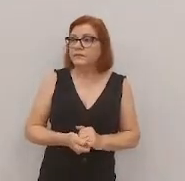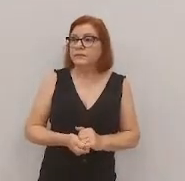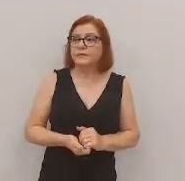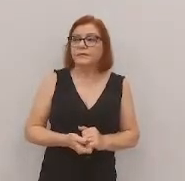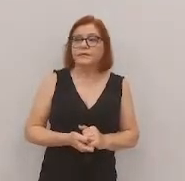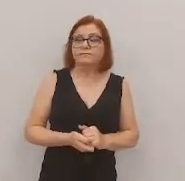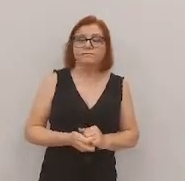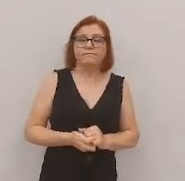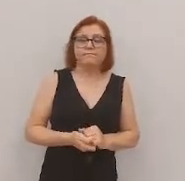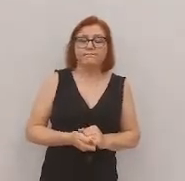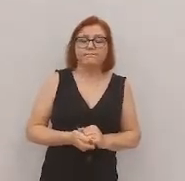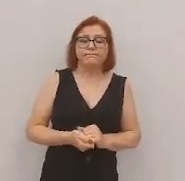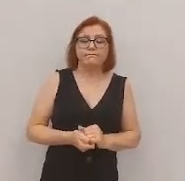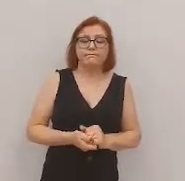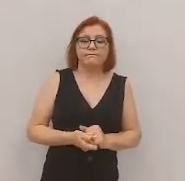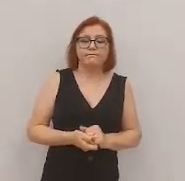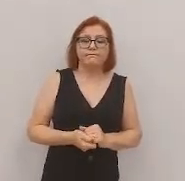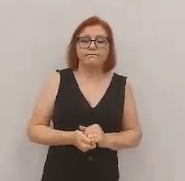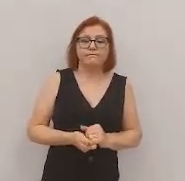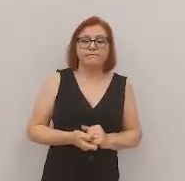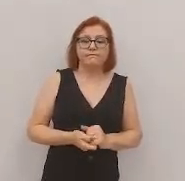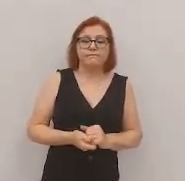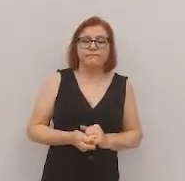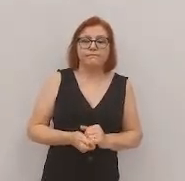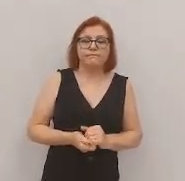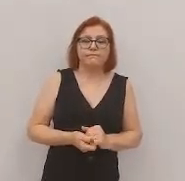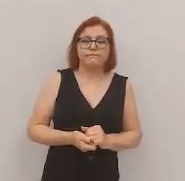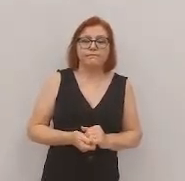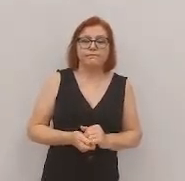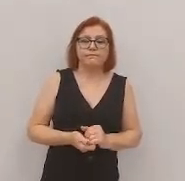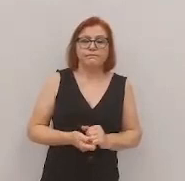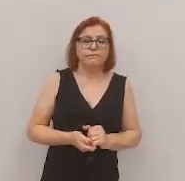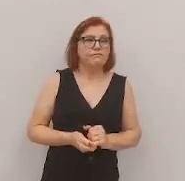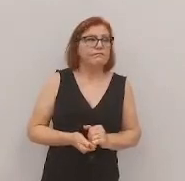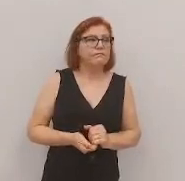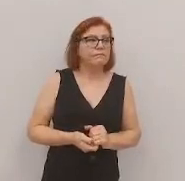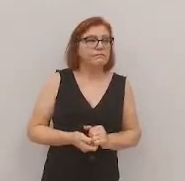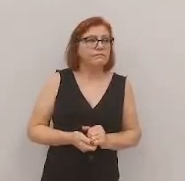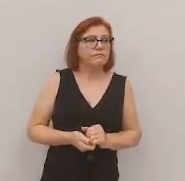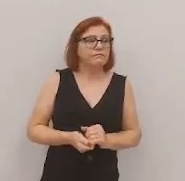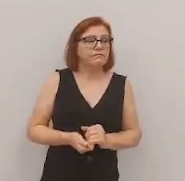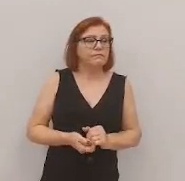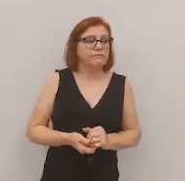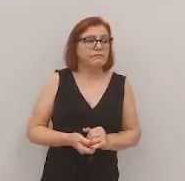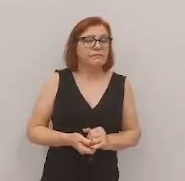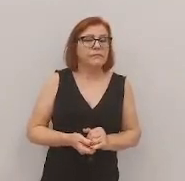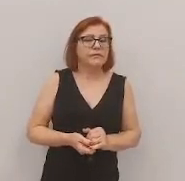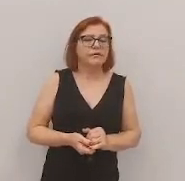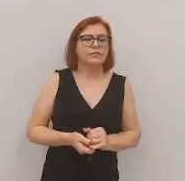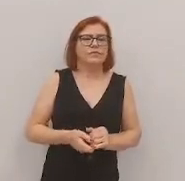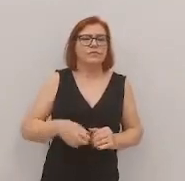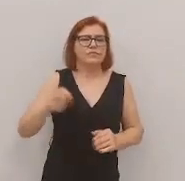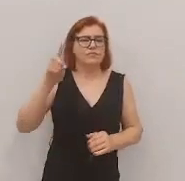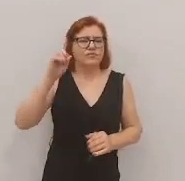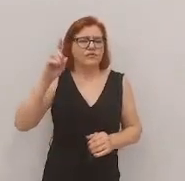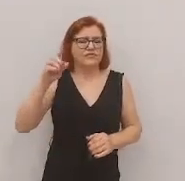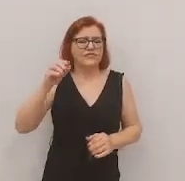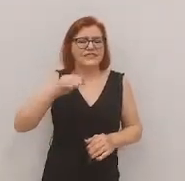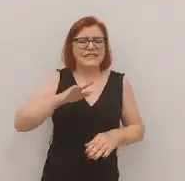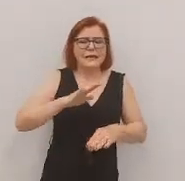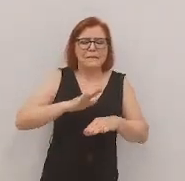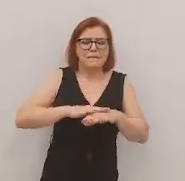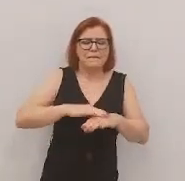mundo, irmãos, o dia mais terrível foi aquele dia que o Filho do Homem foi